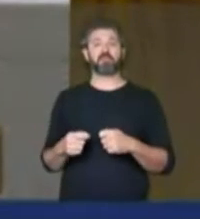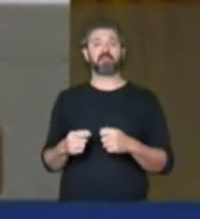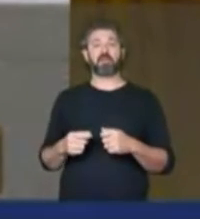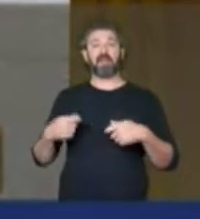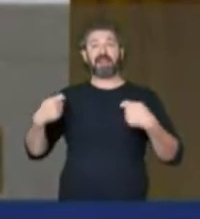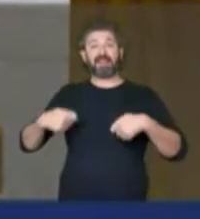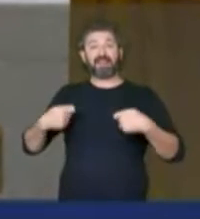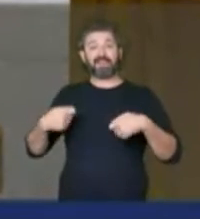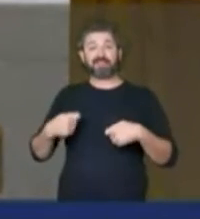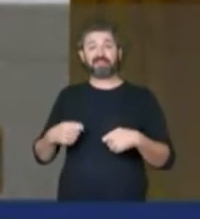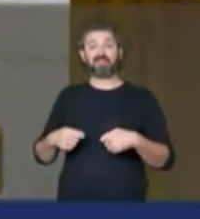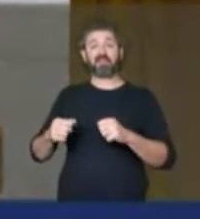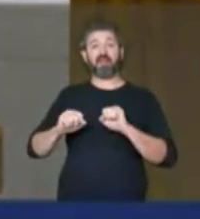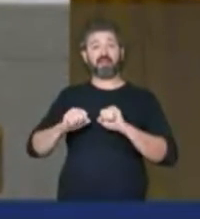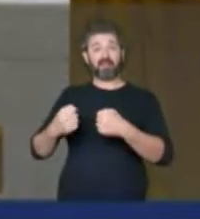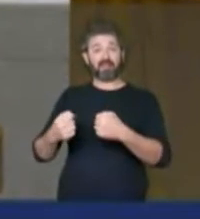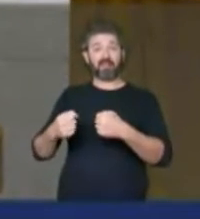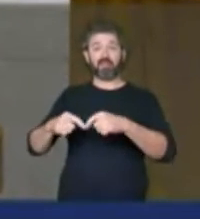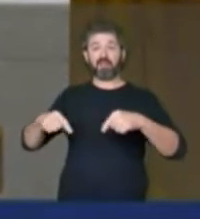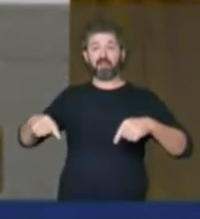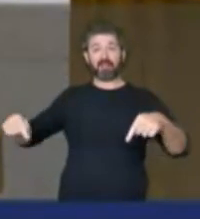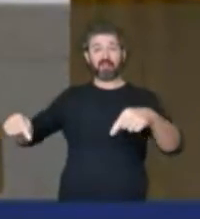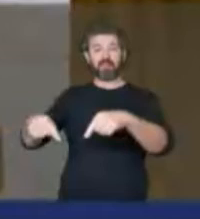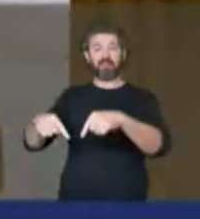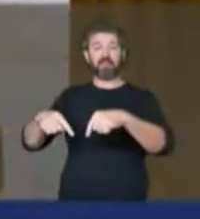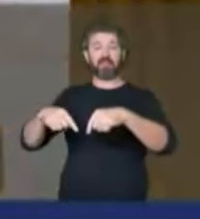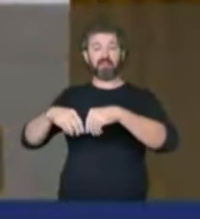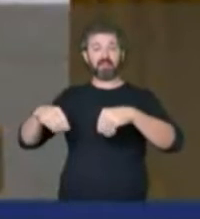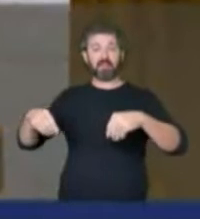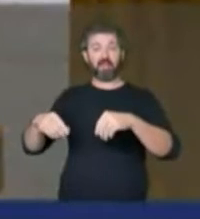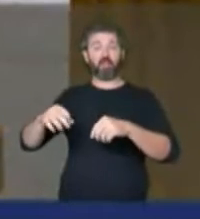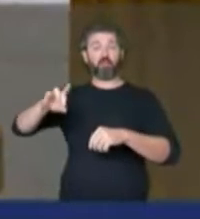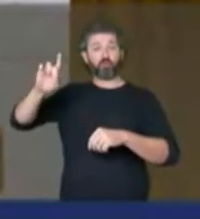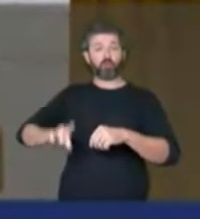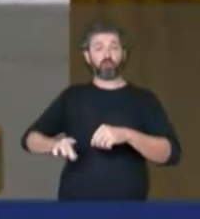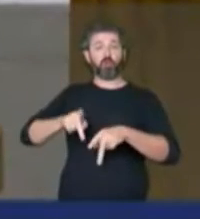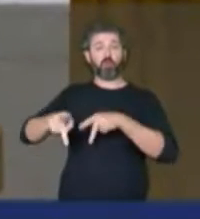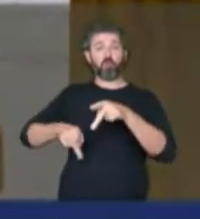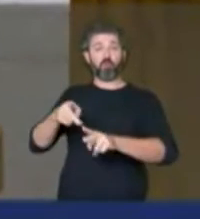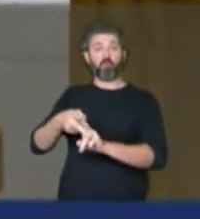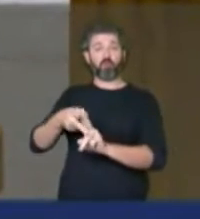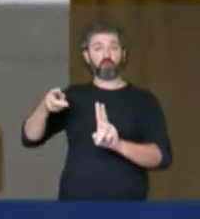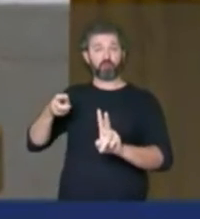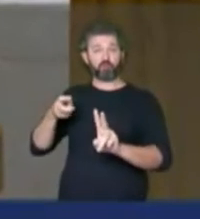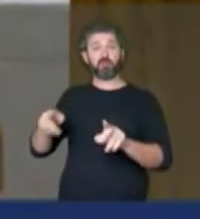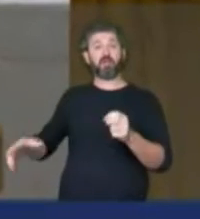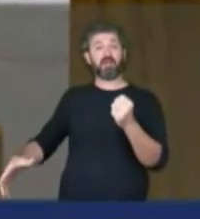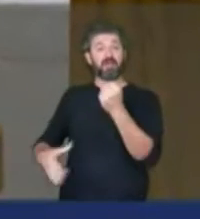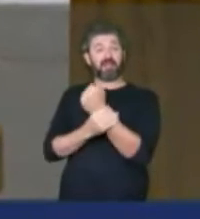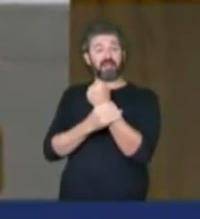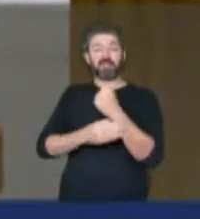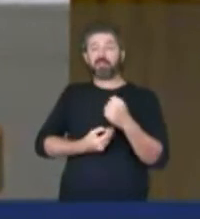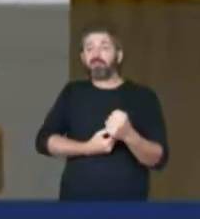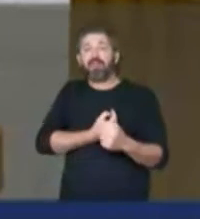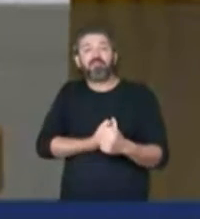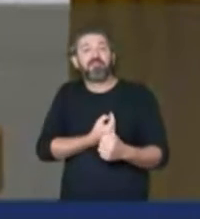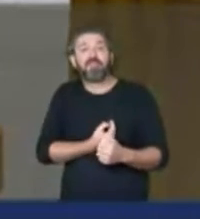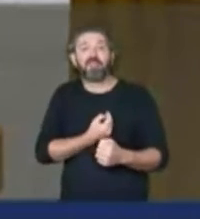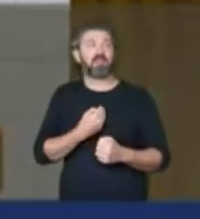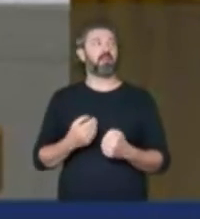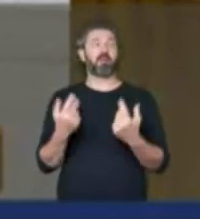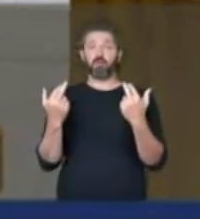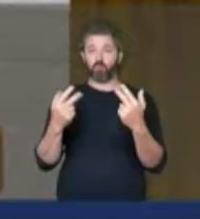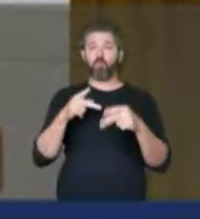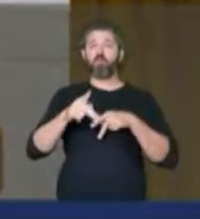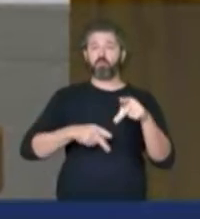postas em relação à defesa dos territórios, à defesa dos direitos dos povos indígenas e à garantia da vida, tanto